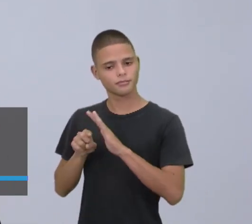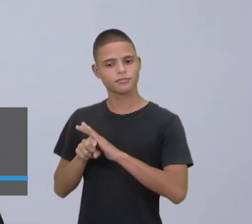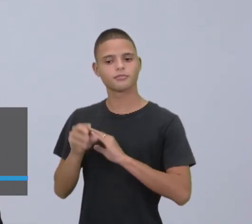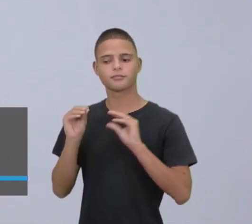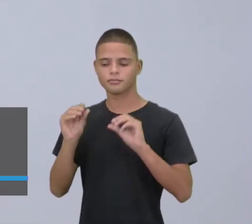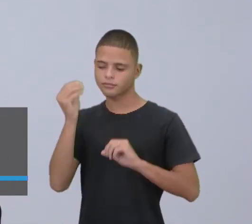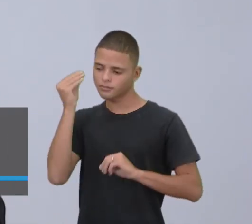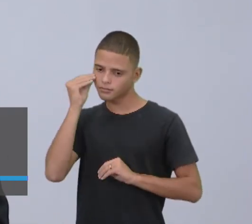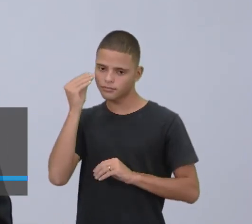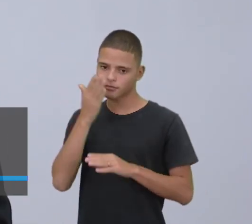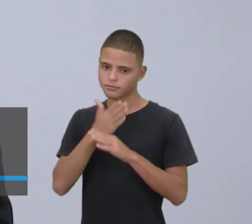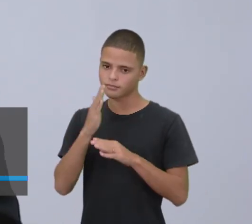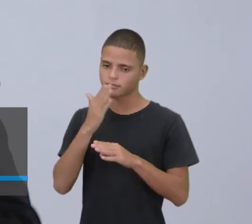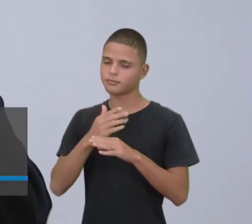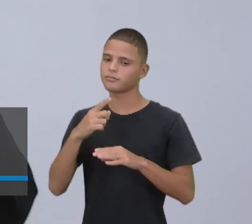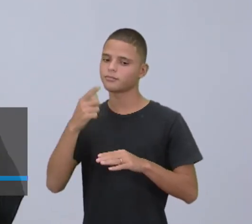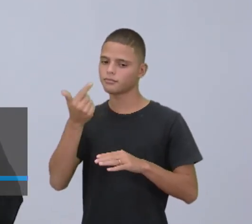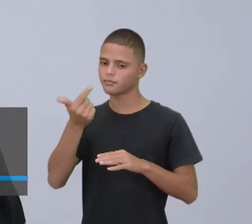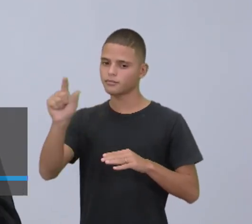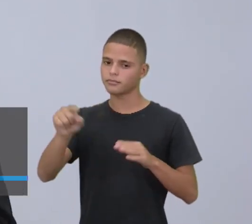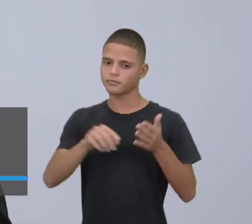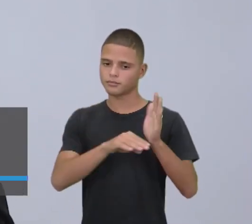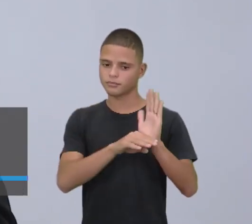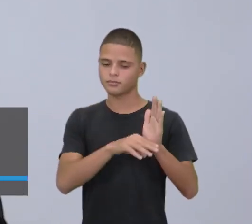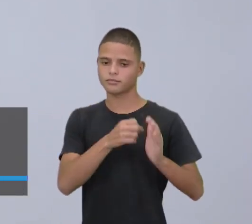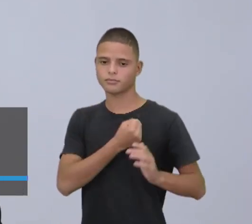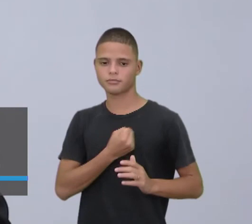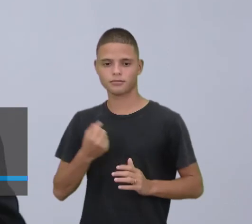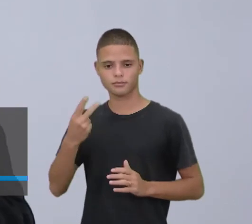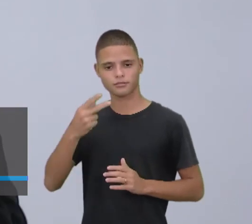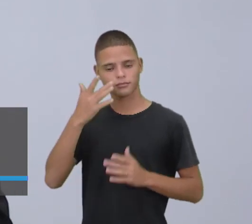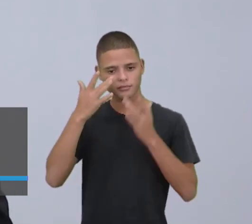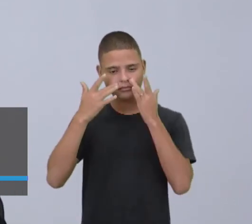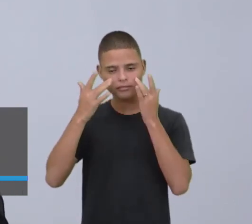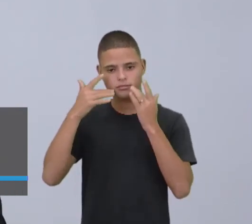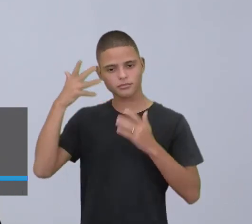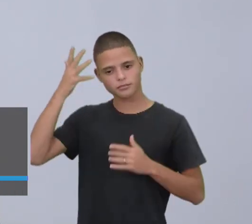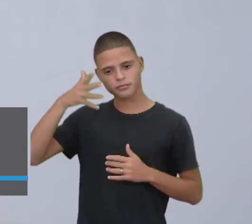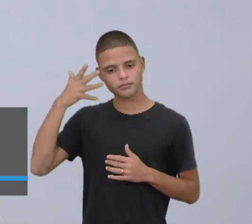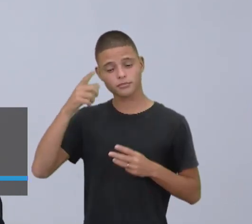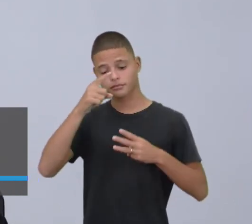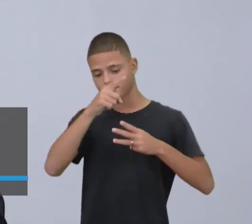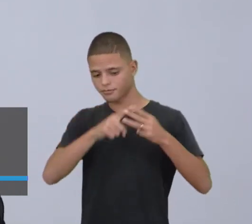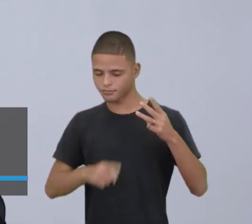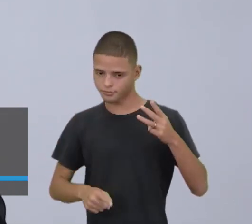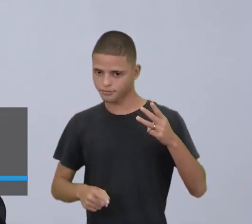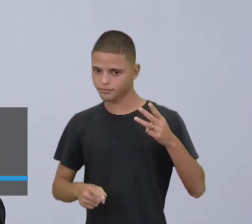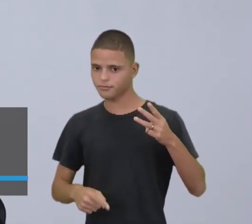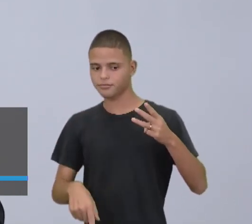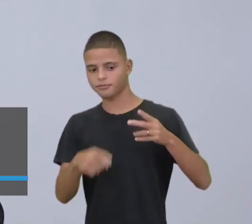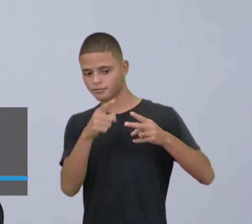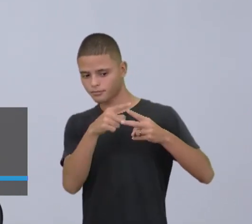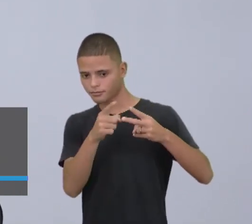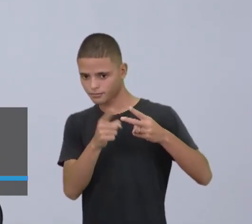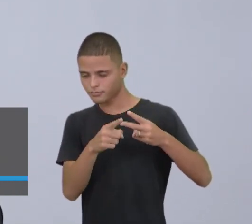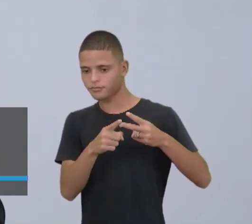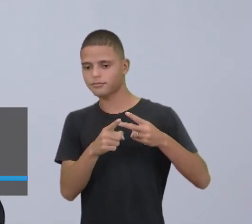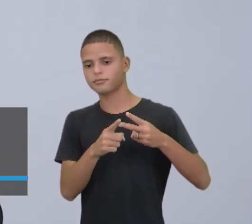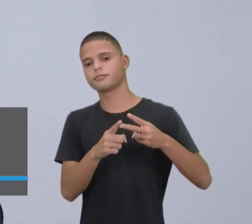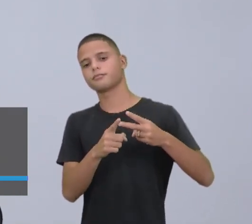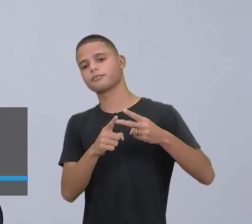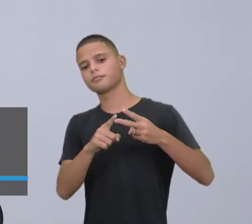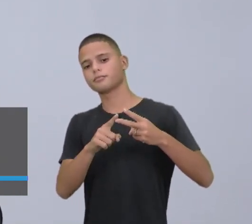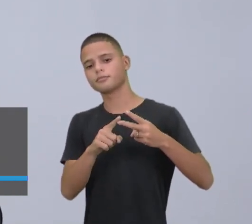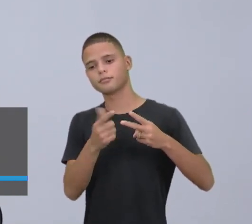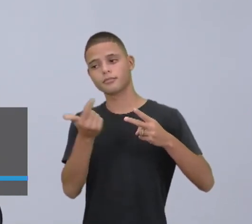E a gente tem mais um vídeo essa semana com a parte 2 da palestra. A gente tem, na verdade, 3, né? Vamos fazer 2, parte 1, parte 2,